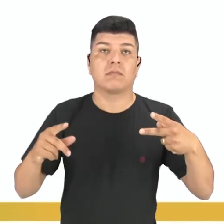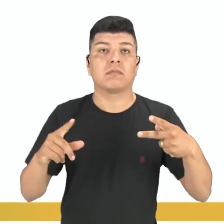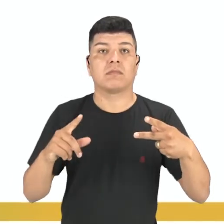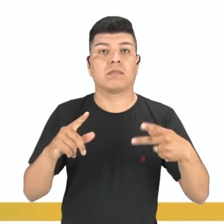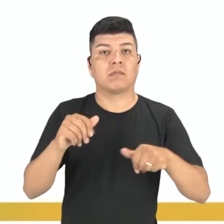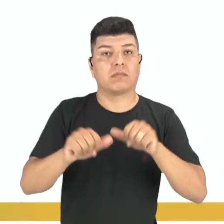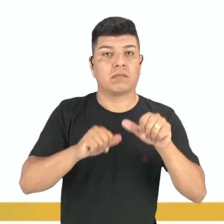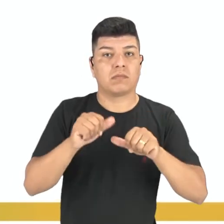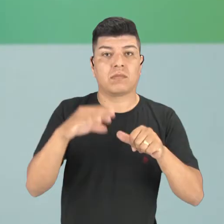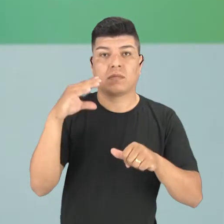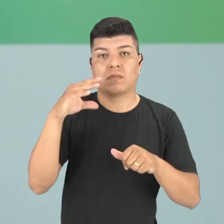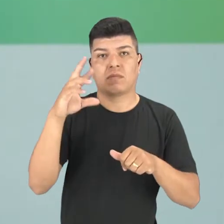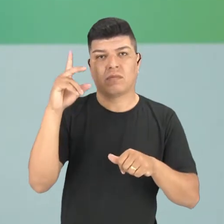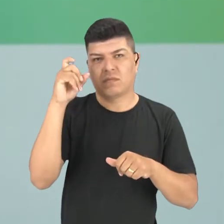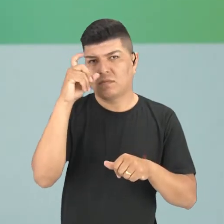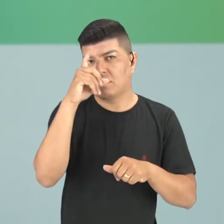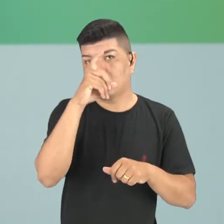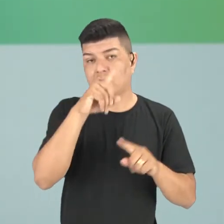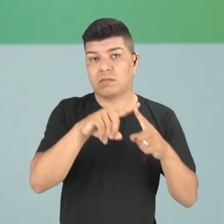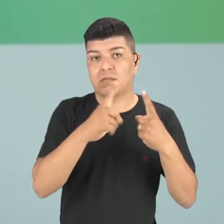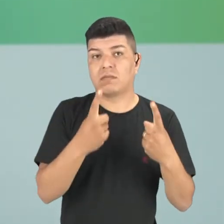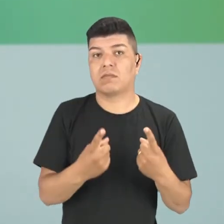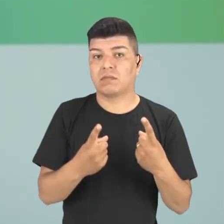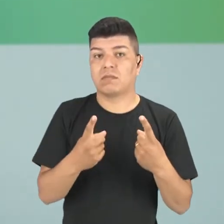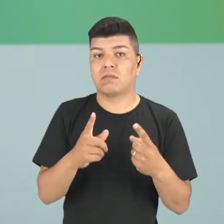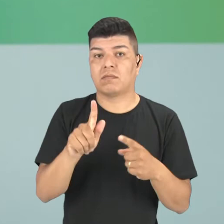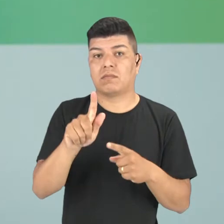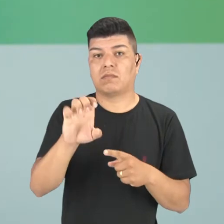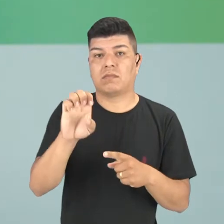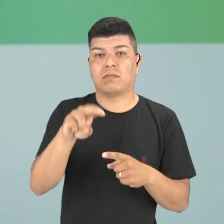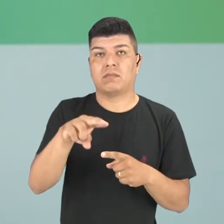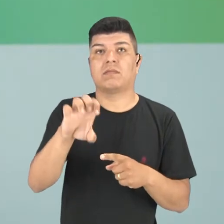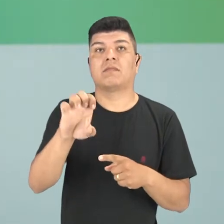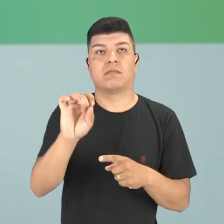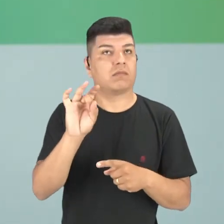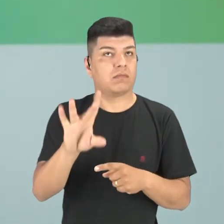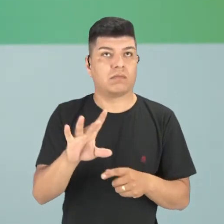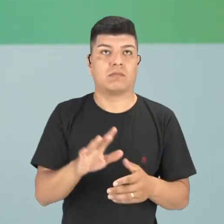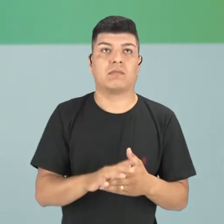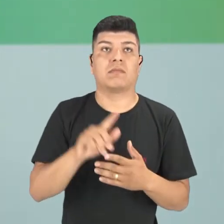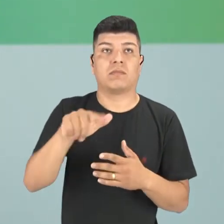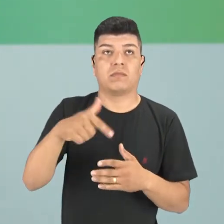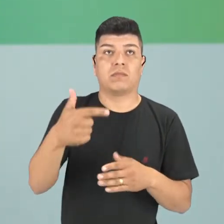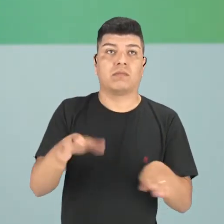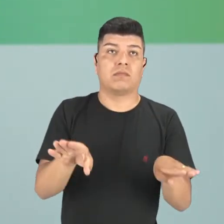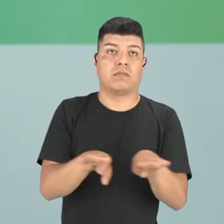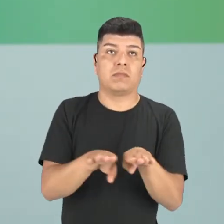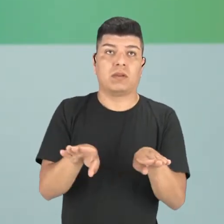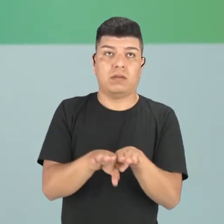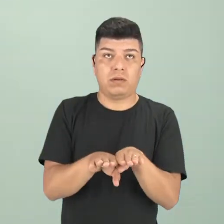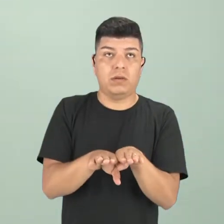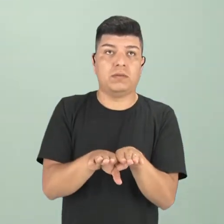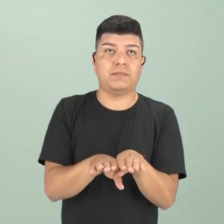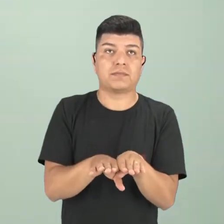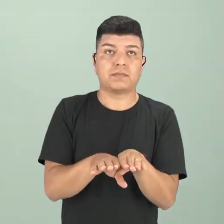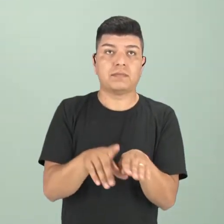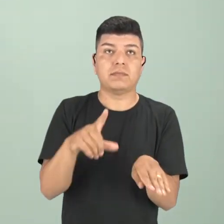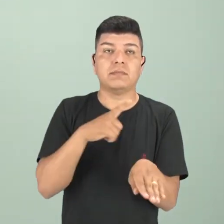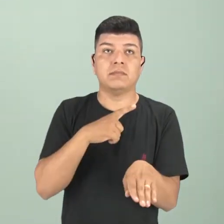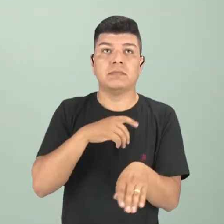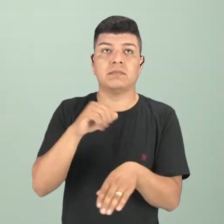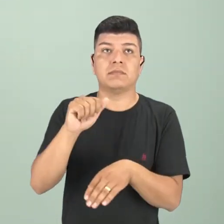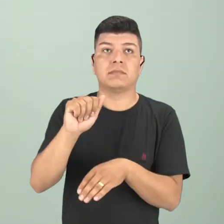seja ela é uma variação Rara né mais de um gênio só tá um outro que a e o outro exemplo